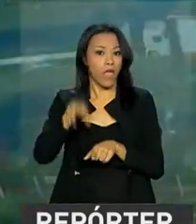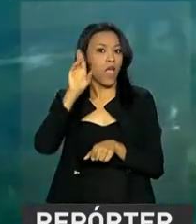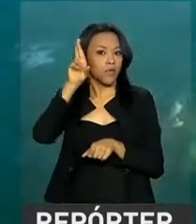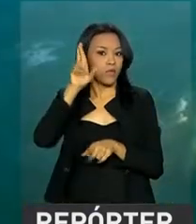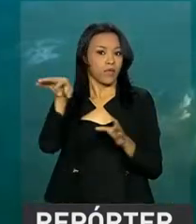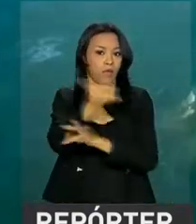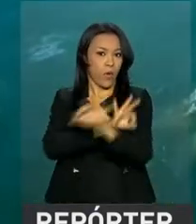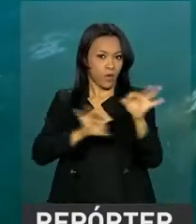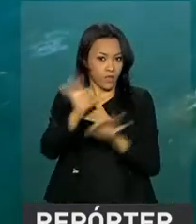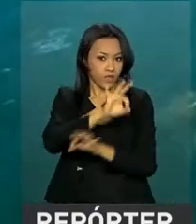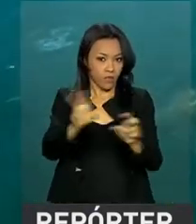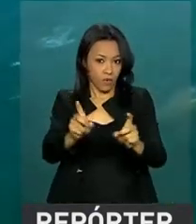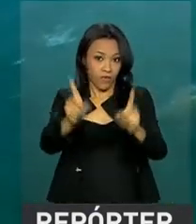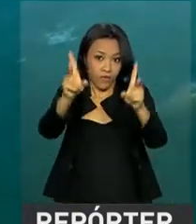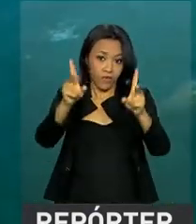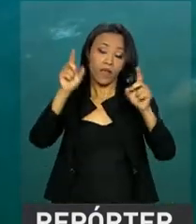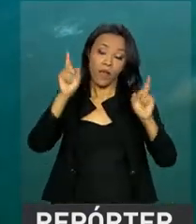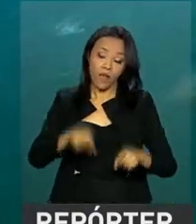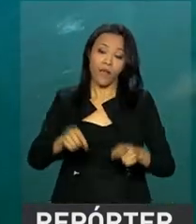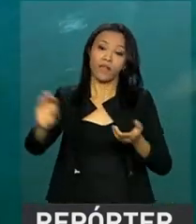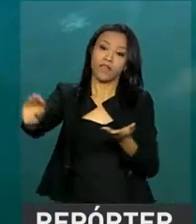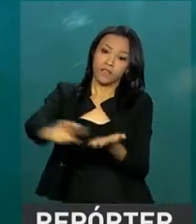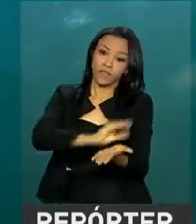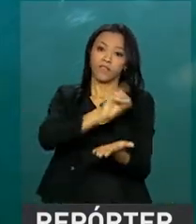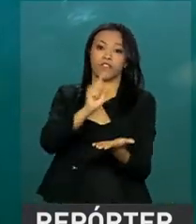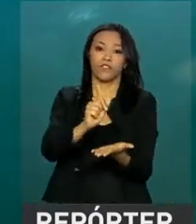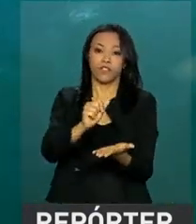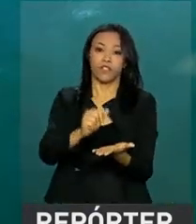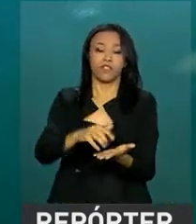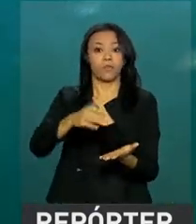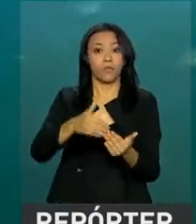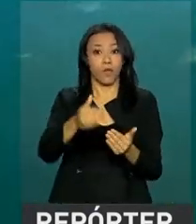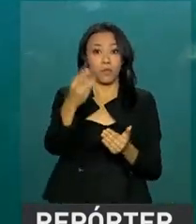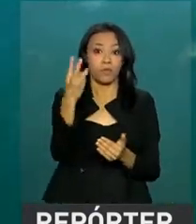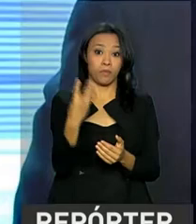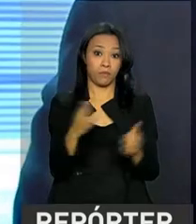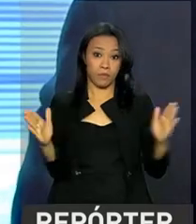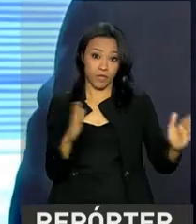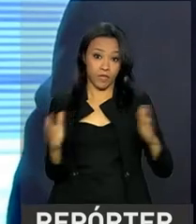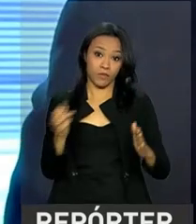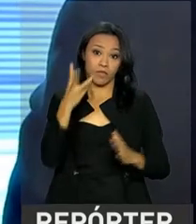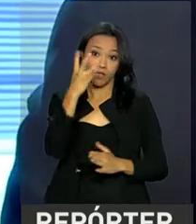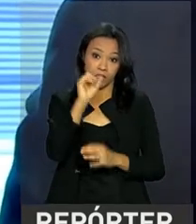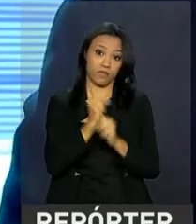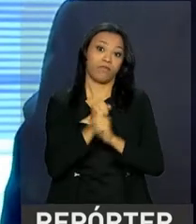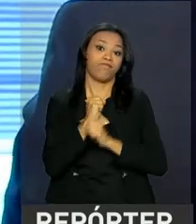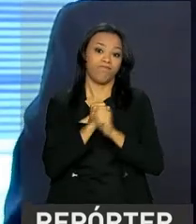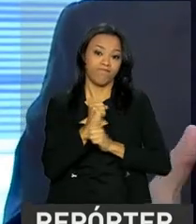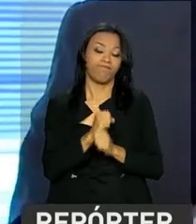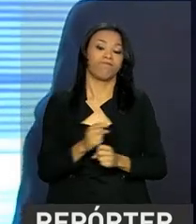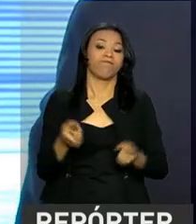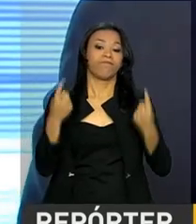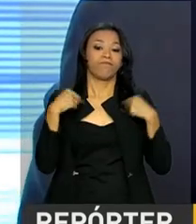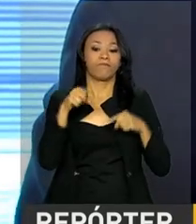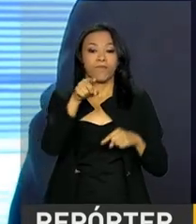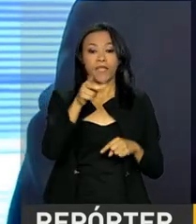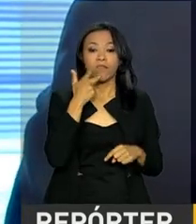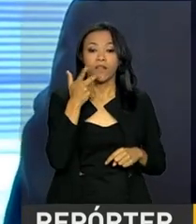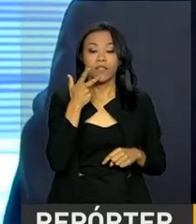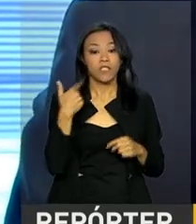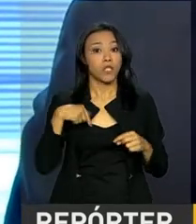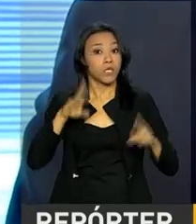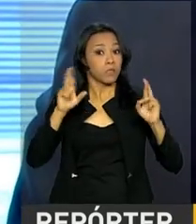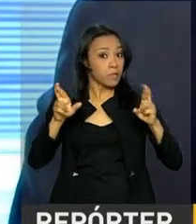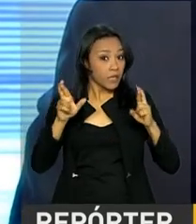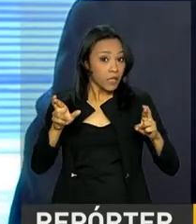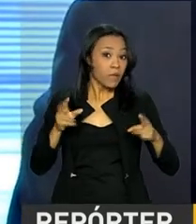leilão, é de investimentos no país para as próximas 3 décadas. A nossa estimativa é que, como resultado desses dois leilões,